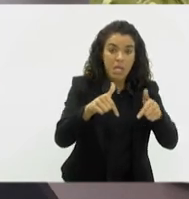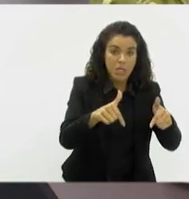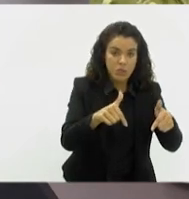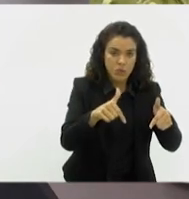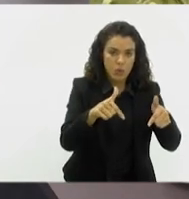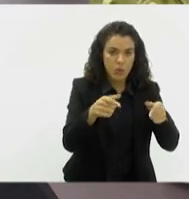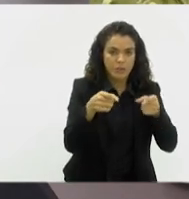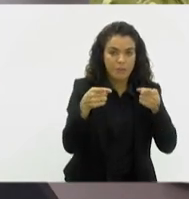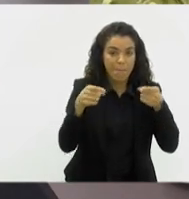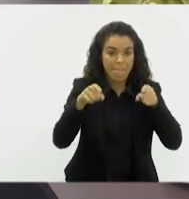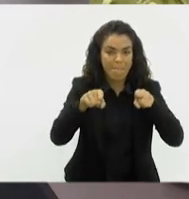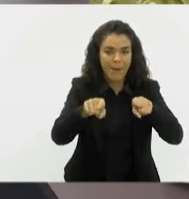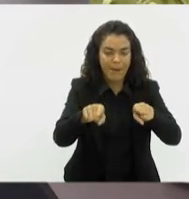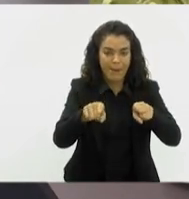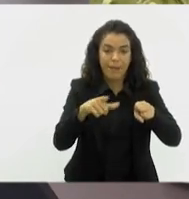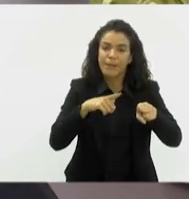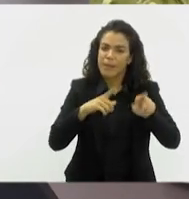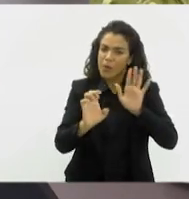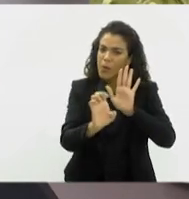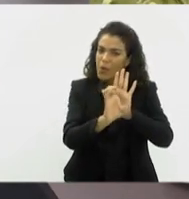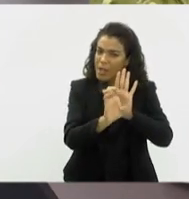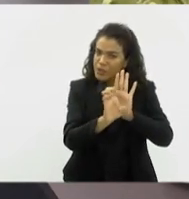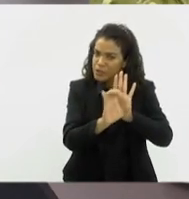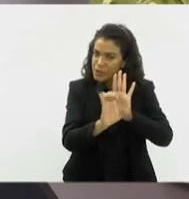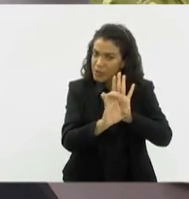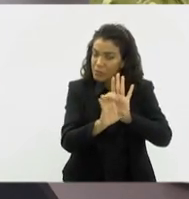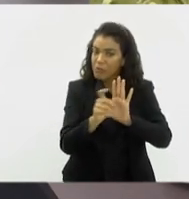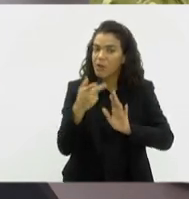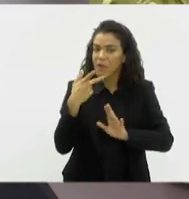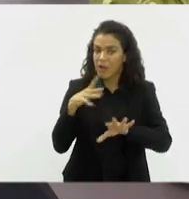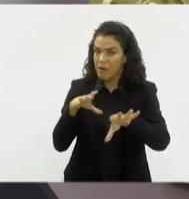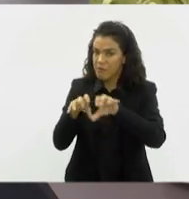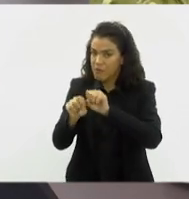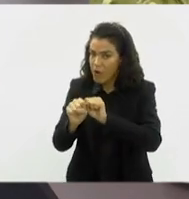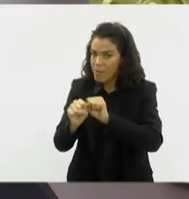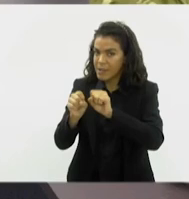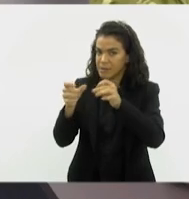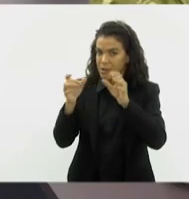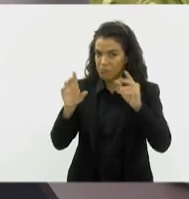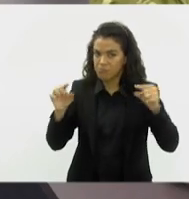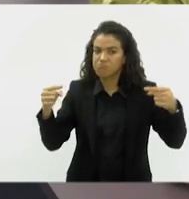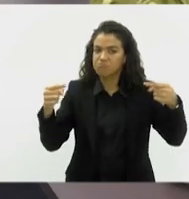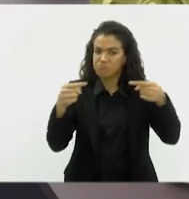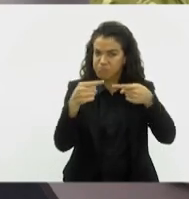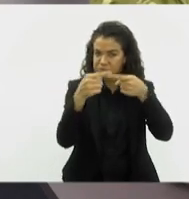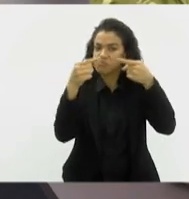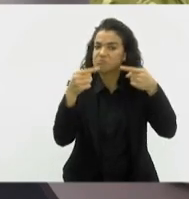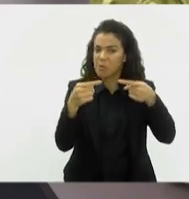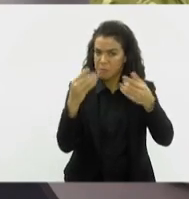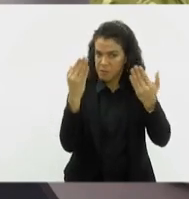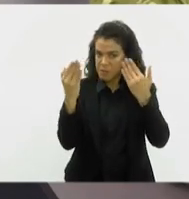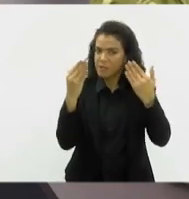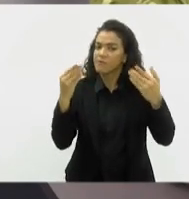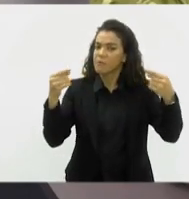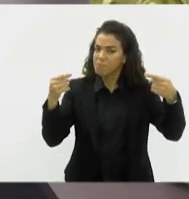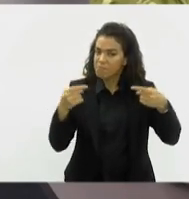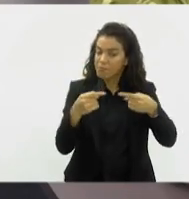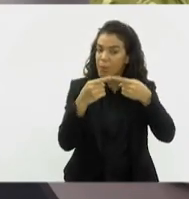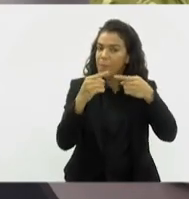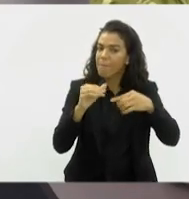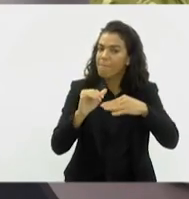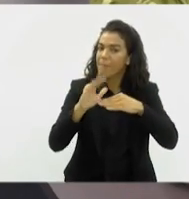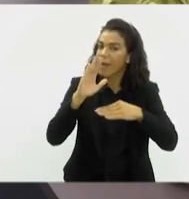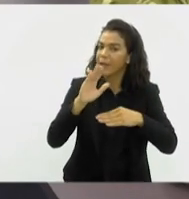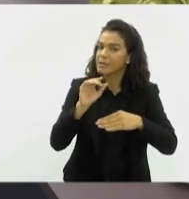conjecturas. Existe um edital que pressupõe uma formação específica. De fato, um psicólogo tem a formação específica, mas mais do que